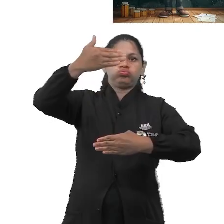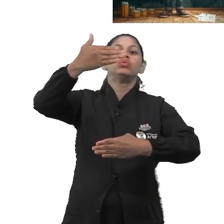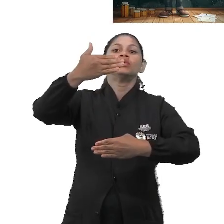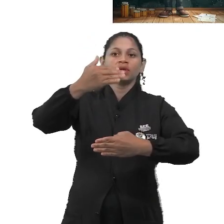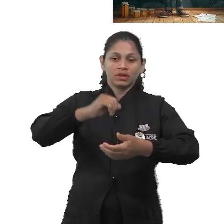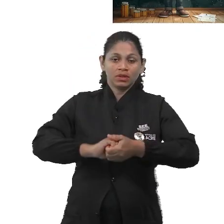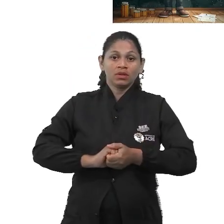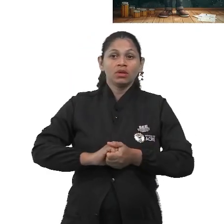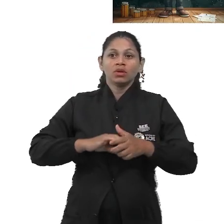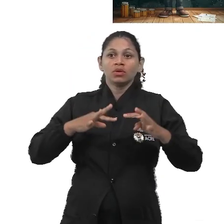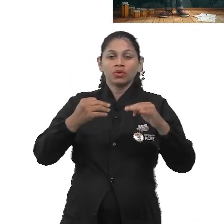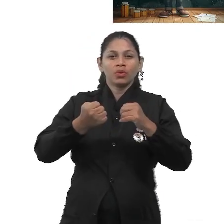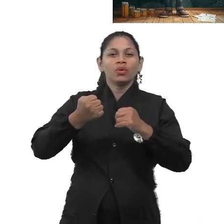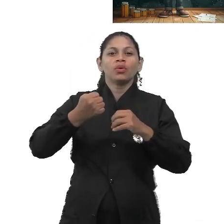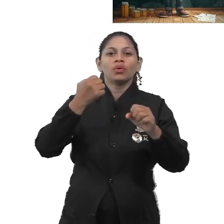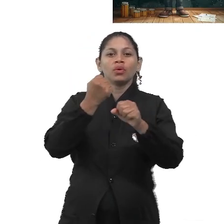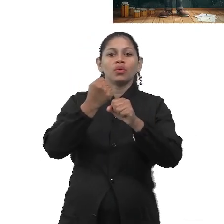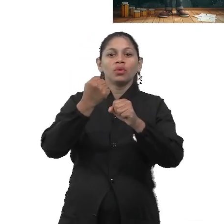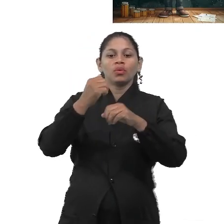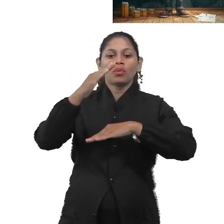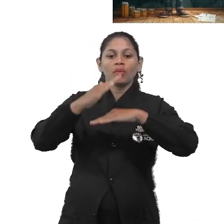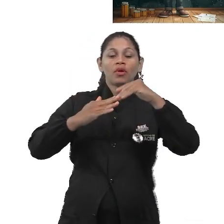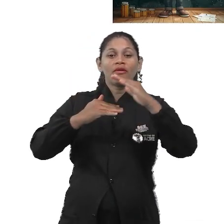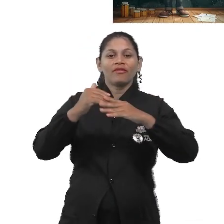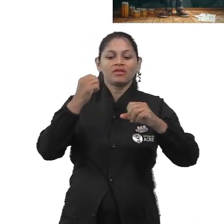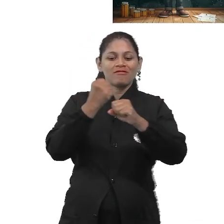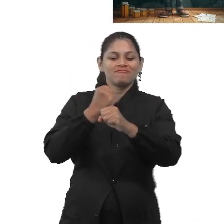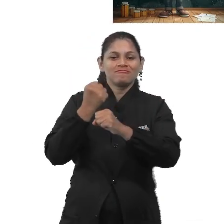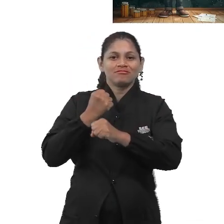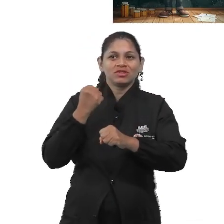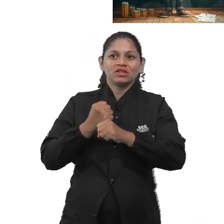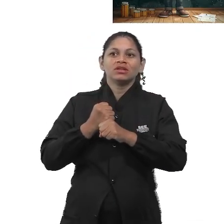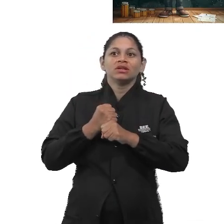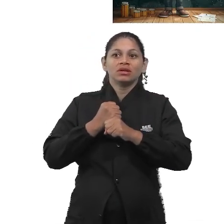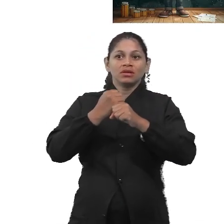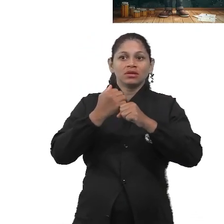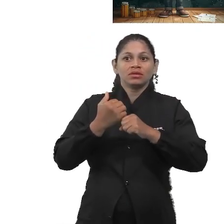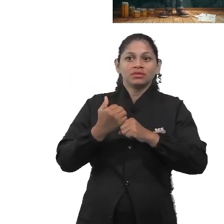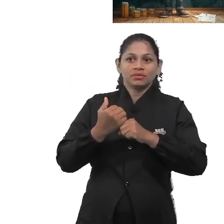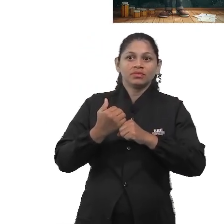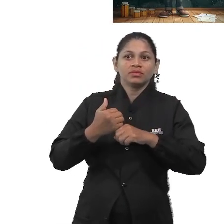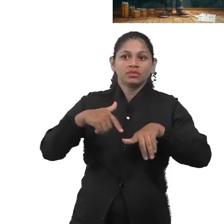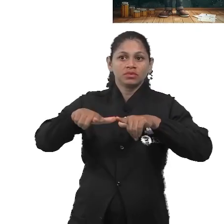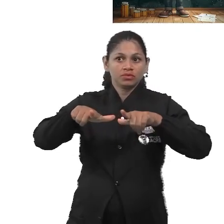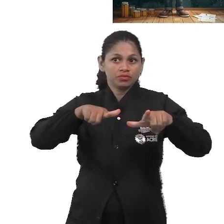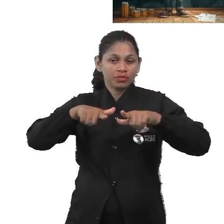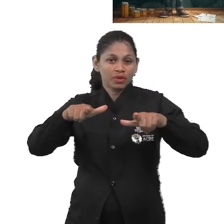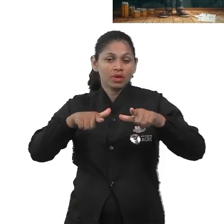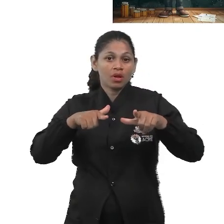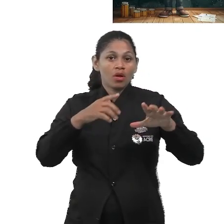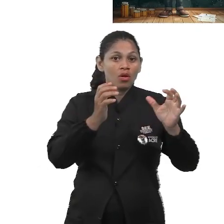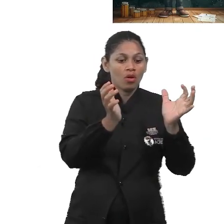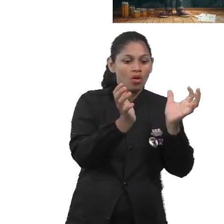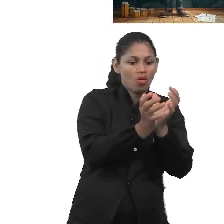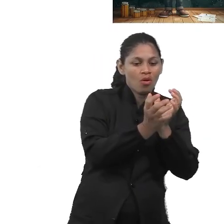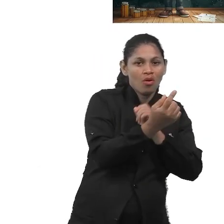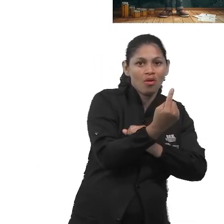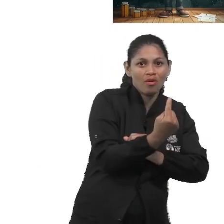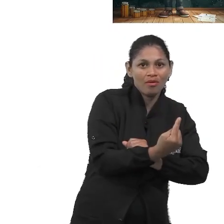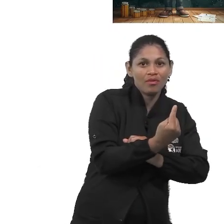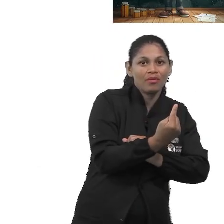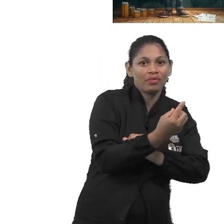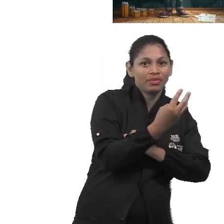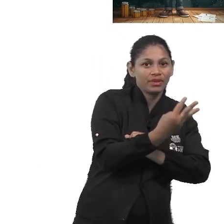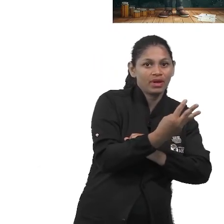equipes apresentavam o mesmo rendimento por hora, trabalhada frente à construção planejada, ou seja, a equipe 1 era composta por 3